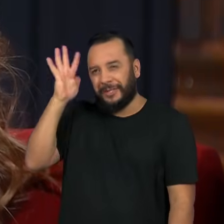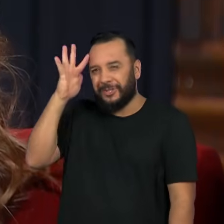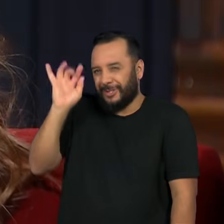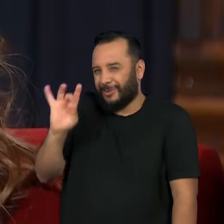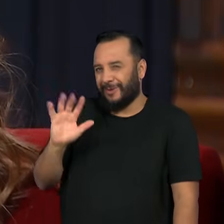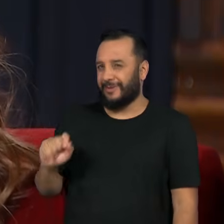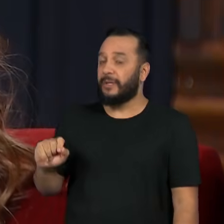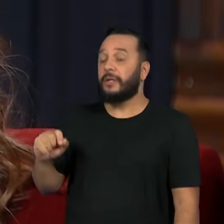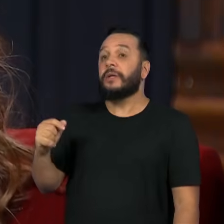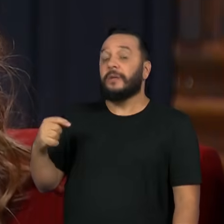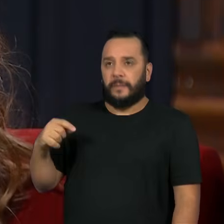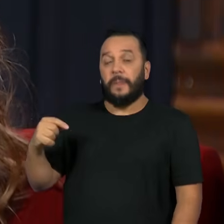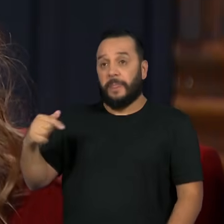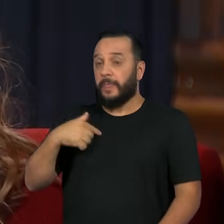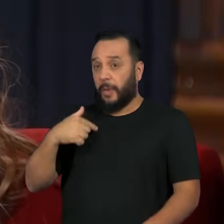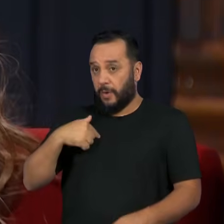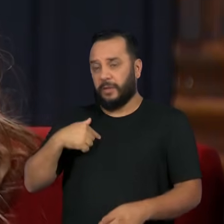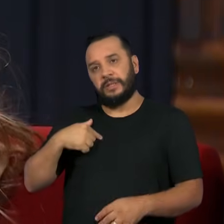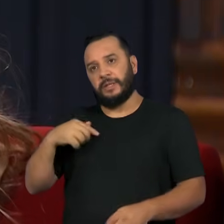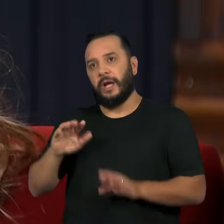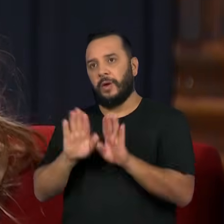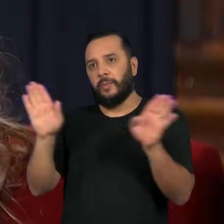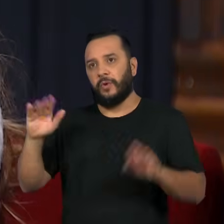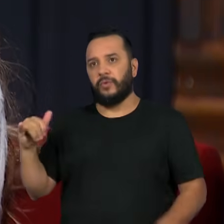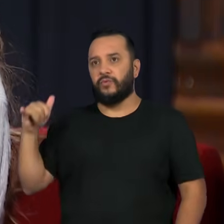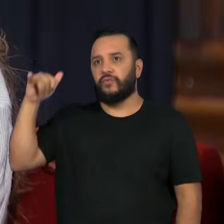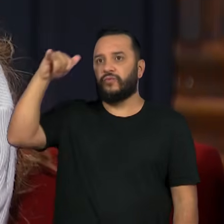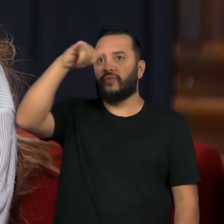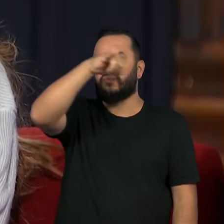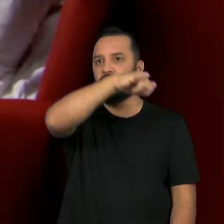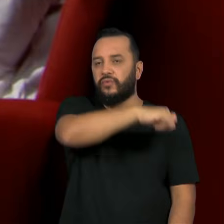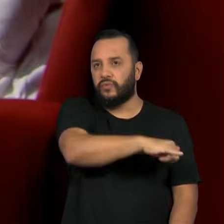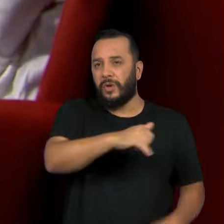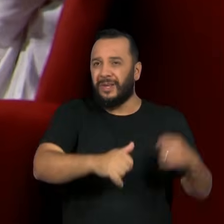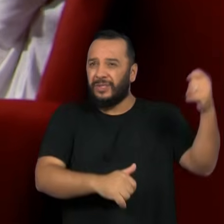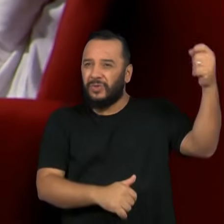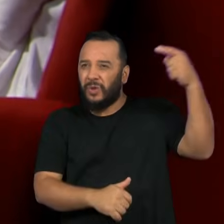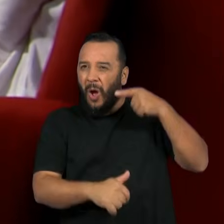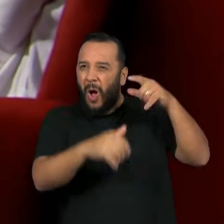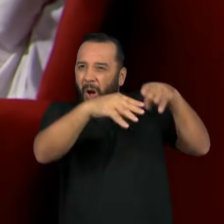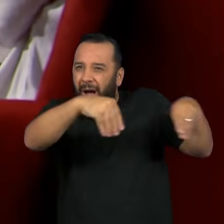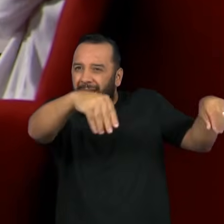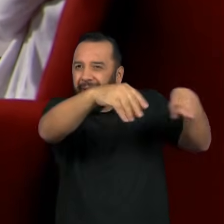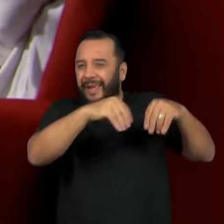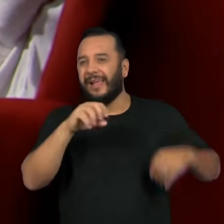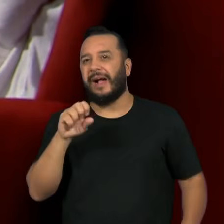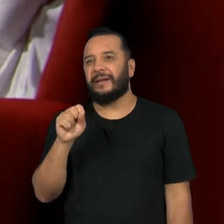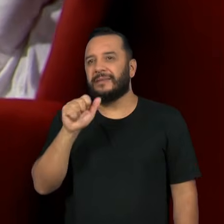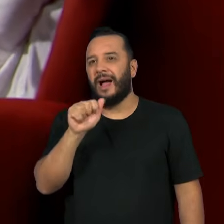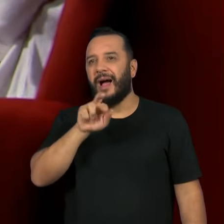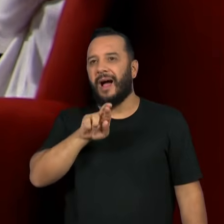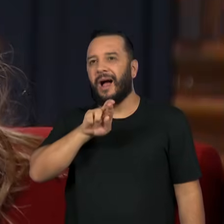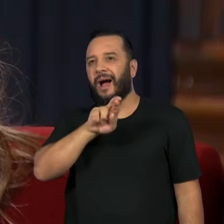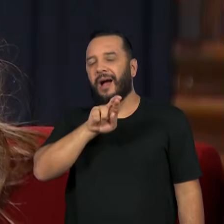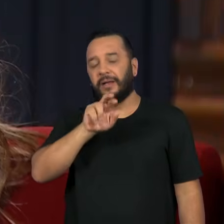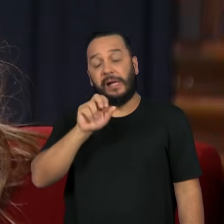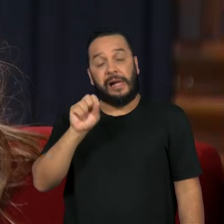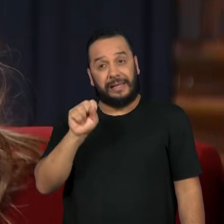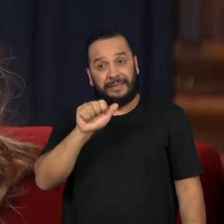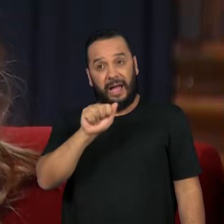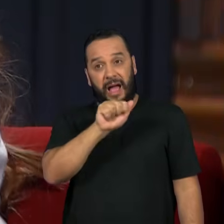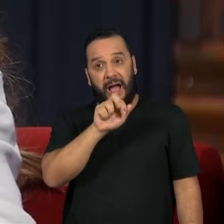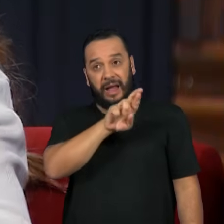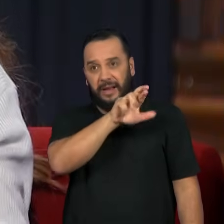porque nós vamos pegar o avião e nós vamos nos mudar para o deserto do Saara. A gente vai morar lá, não é que a gente vai passear, a gente vai Tá. morar.